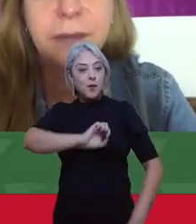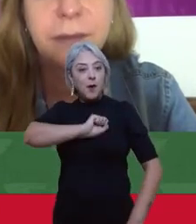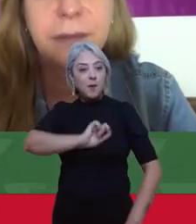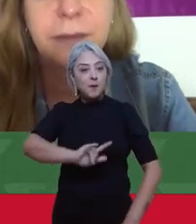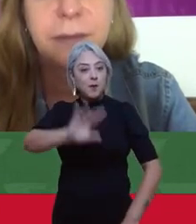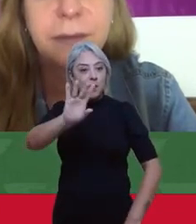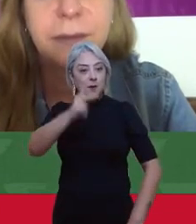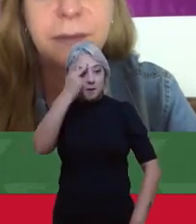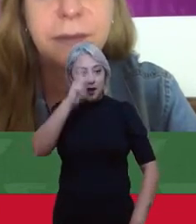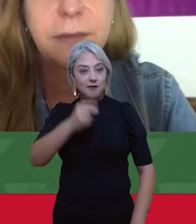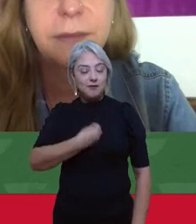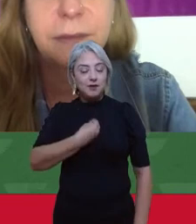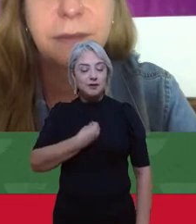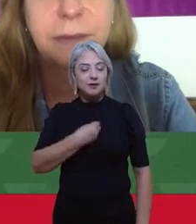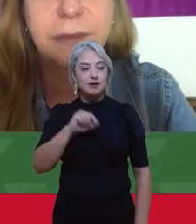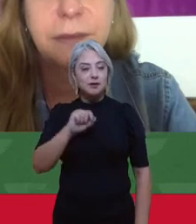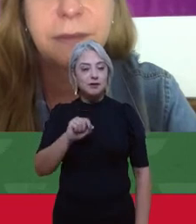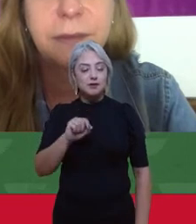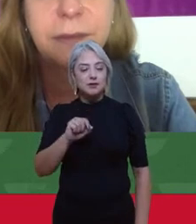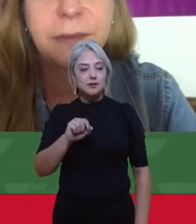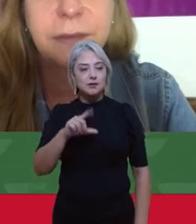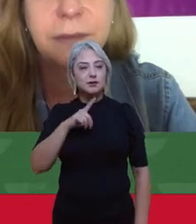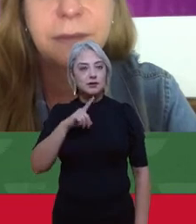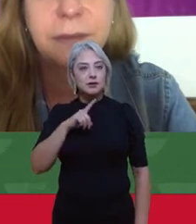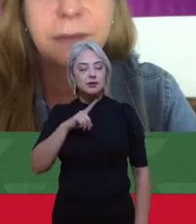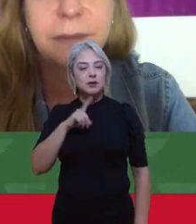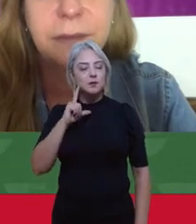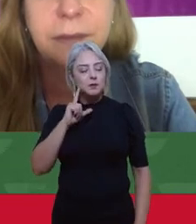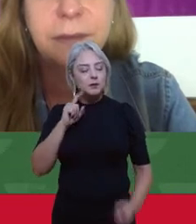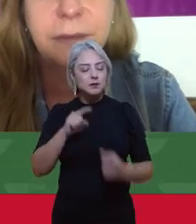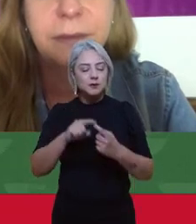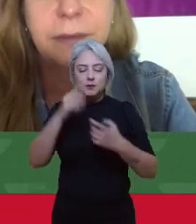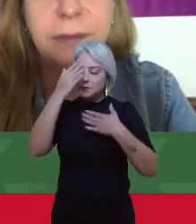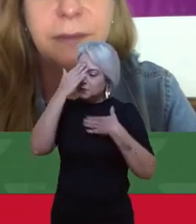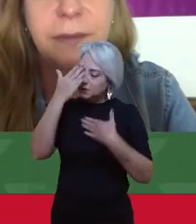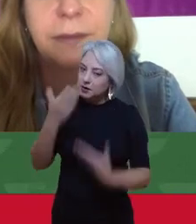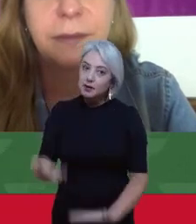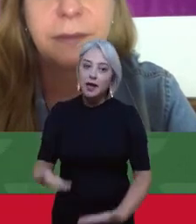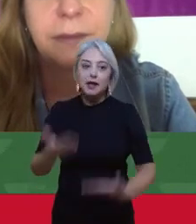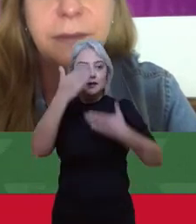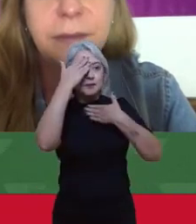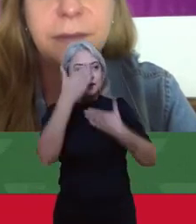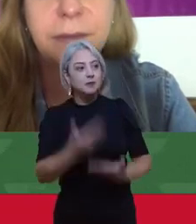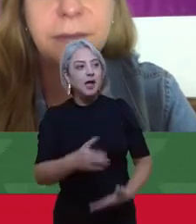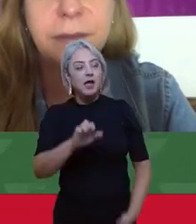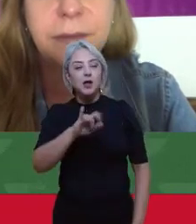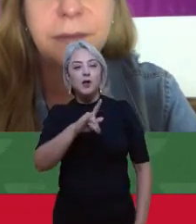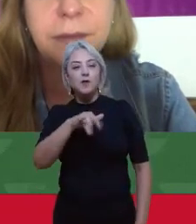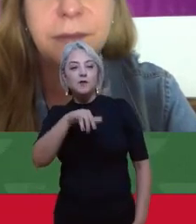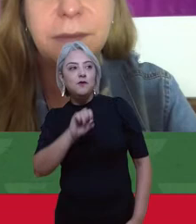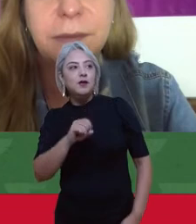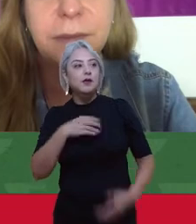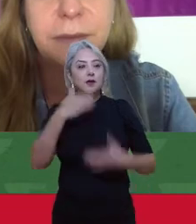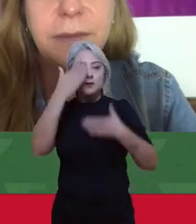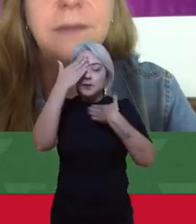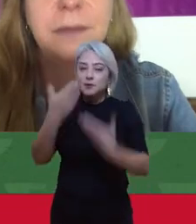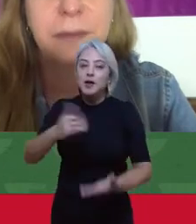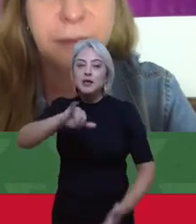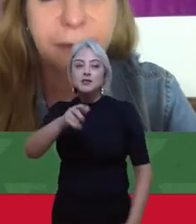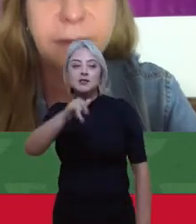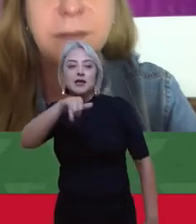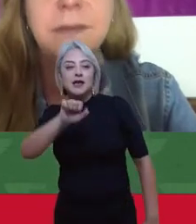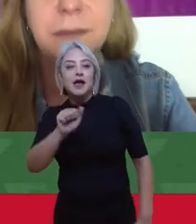vida. E isso tem muito sentido. Muito obrigada Elvino, muito obrigada Janaína, muito obrigada